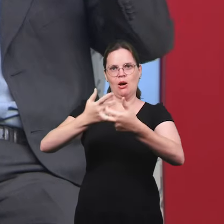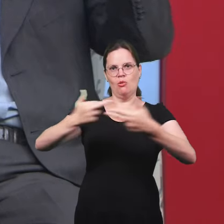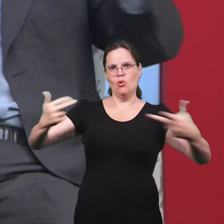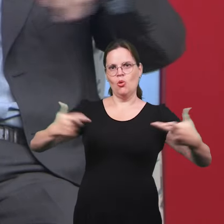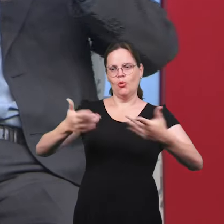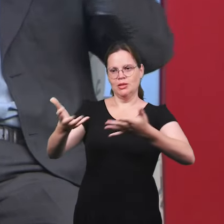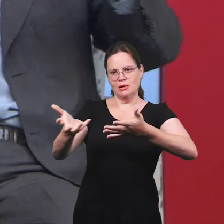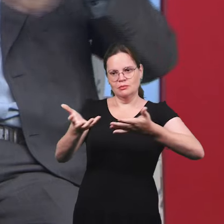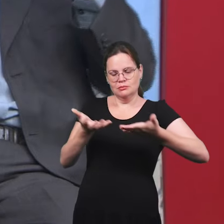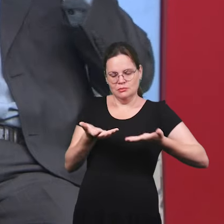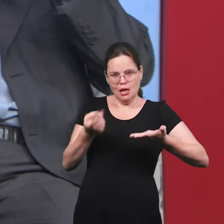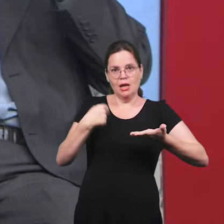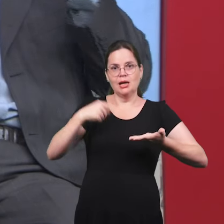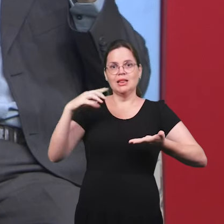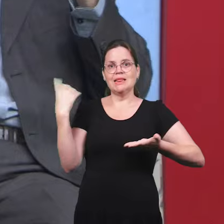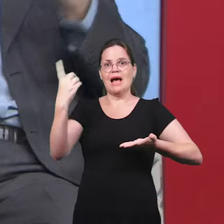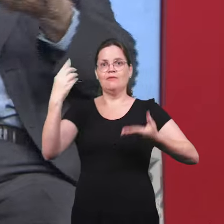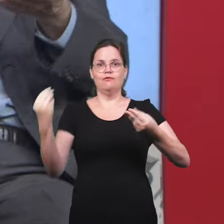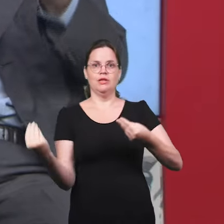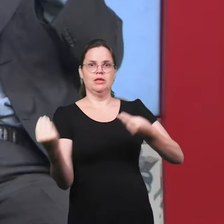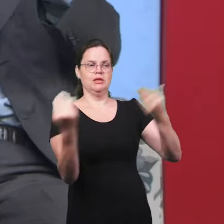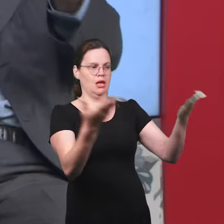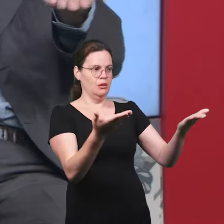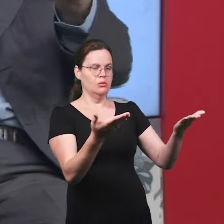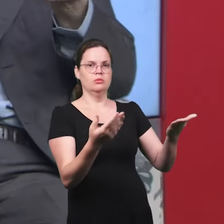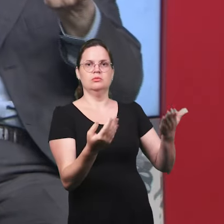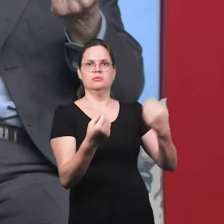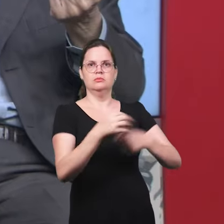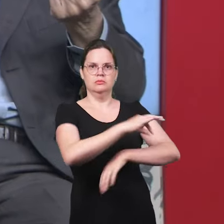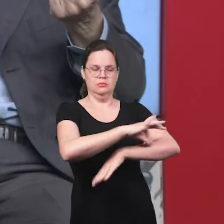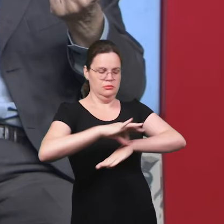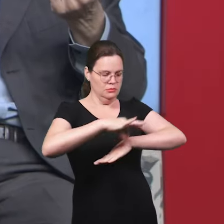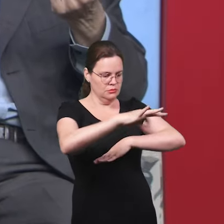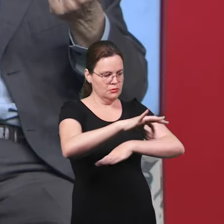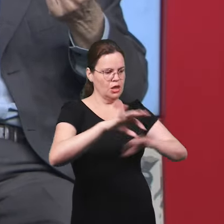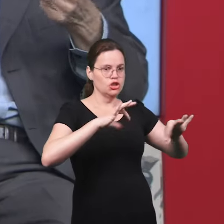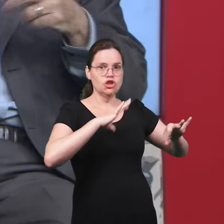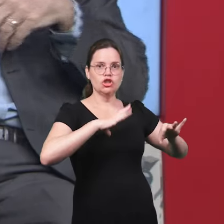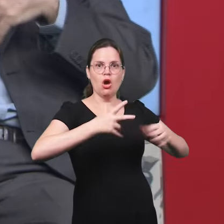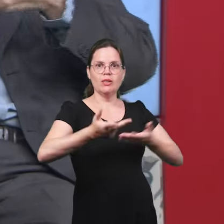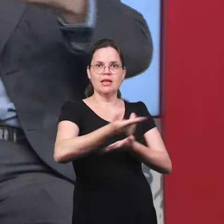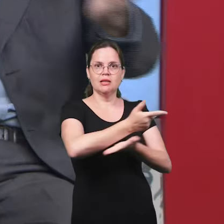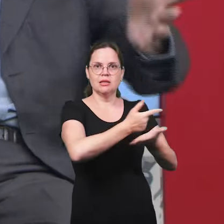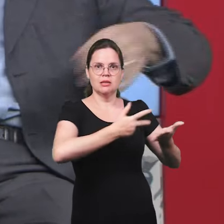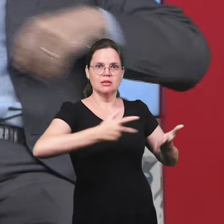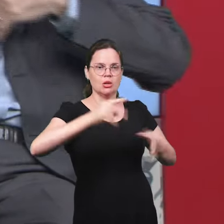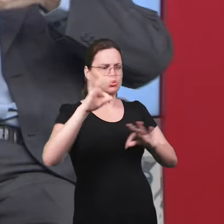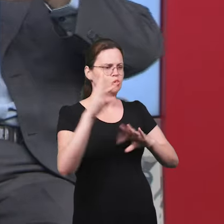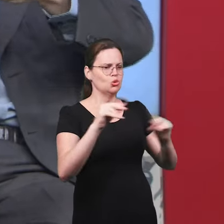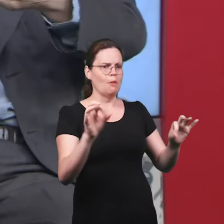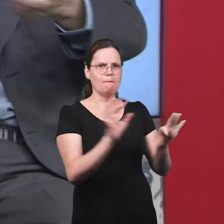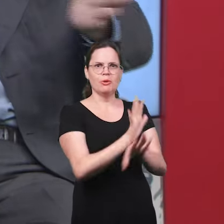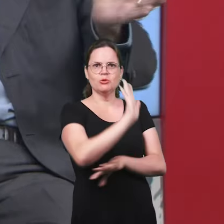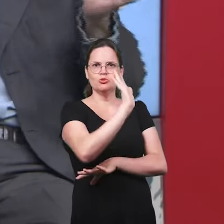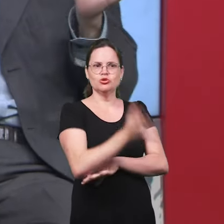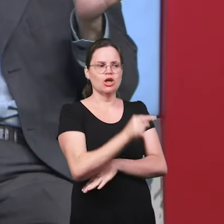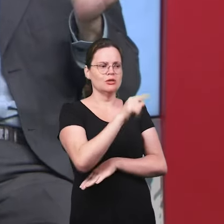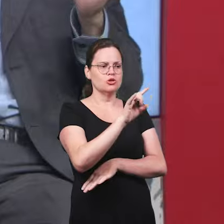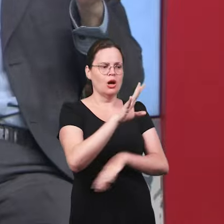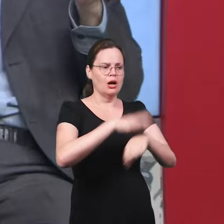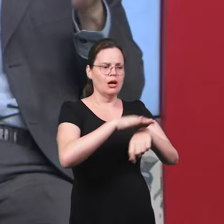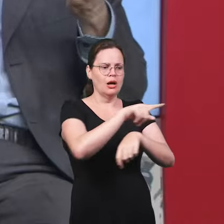prata, madeira, cobre, tudo que precisava, recebeu a planta do templo, com tudo favorável, com Israel